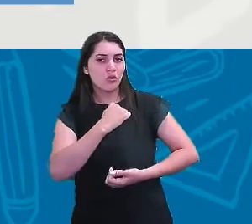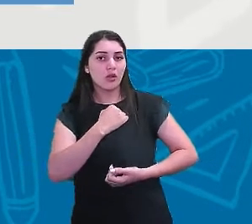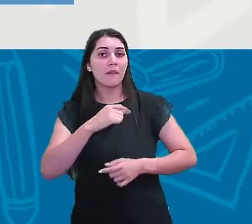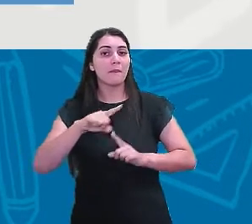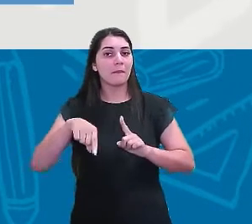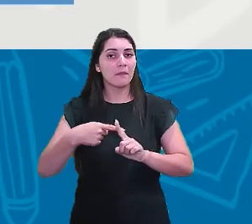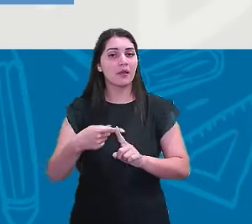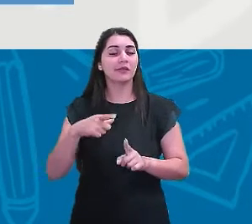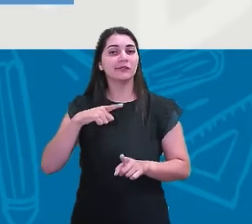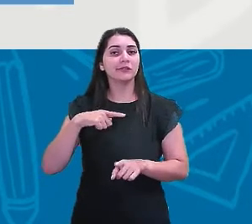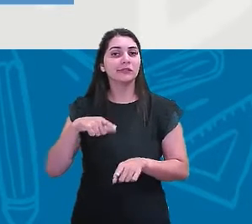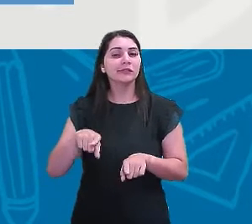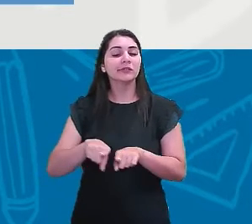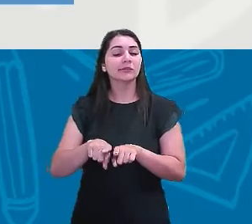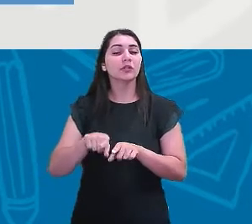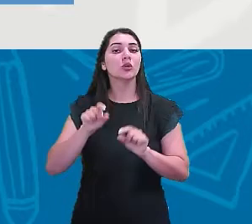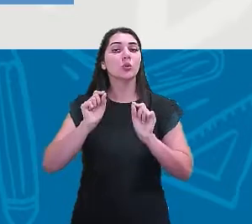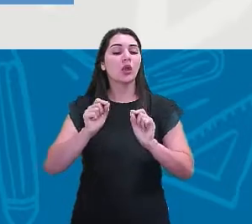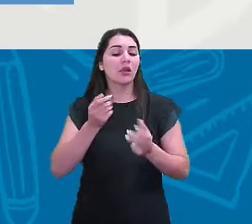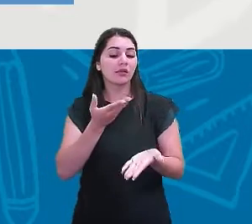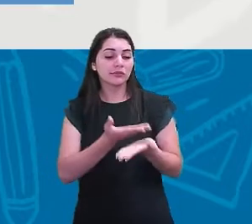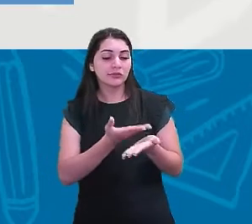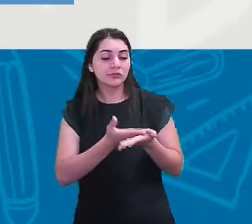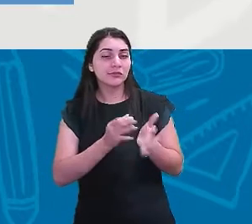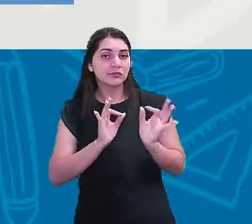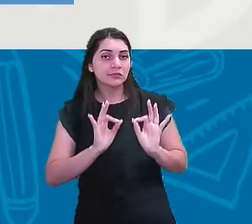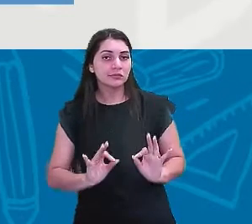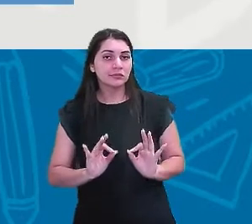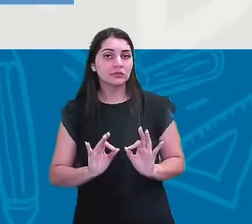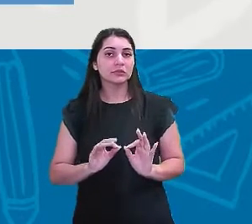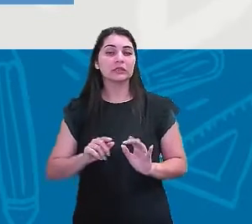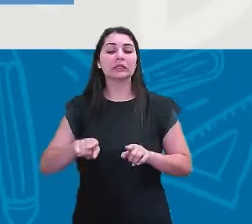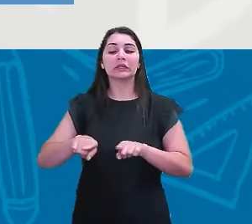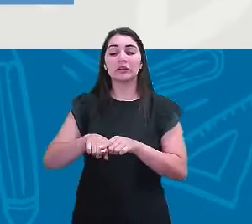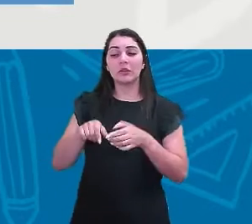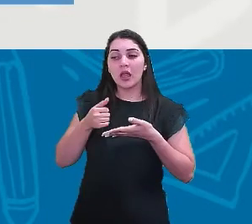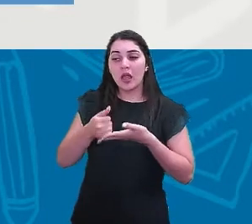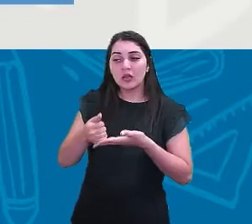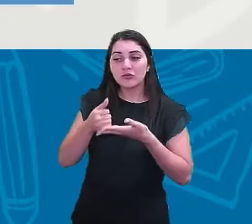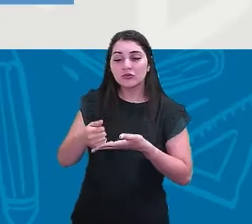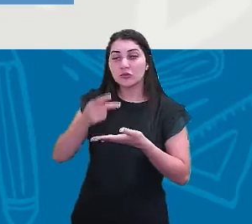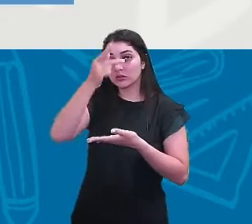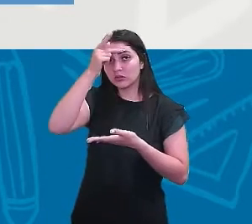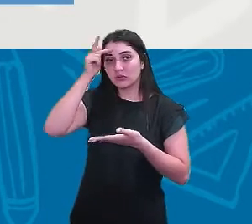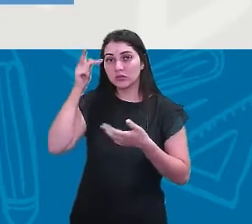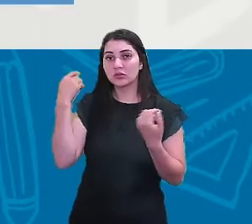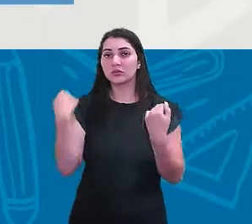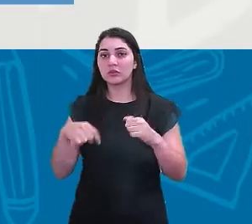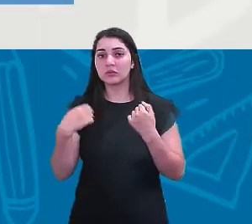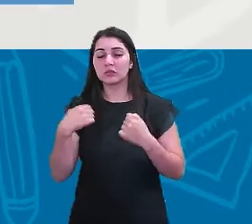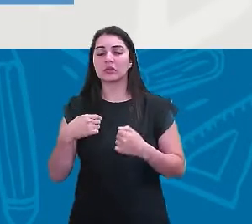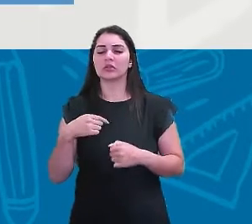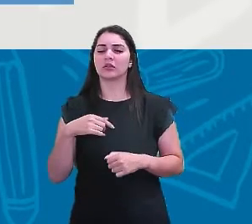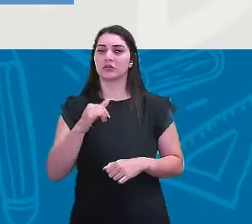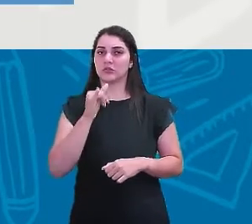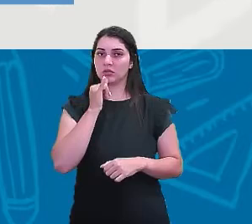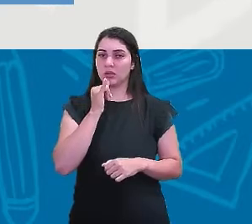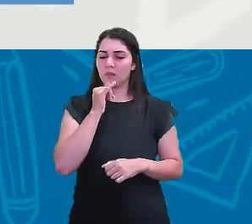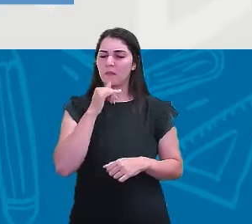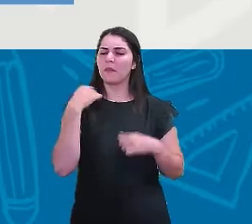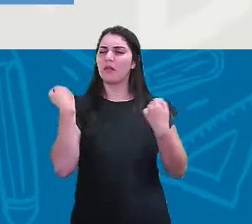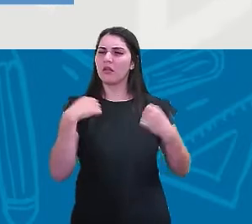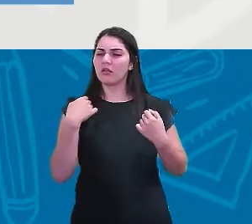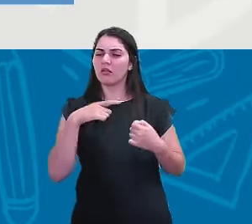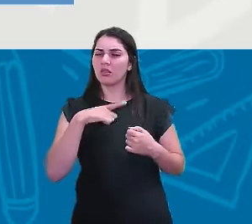tem que estudar, certo? A assistência aos desamparados, todo mundo aqui tem direito a uma família e a um